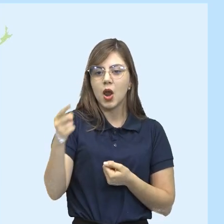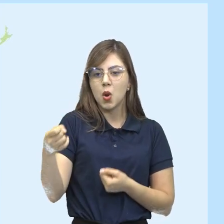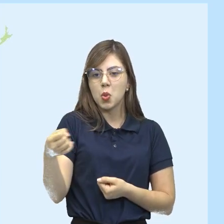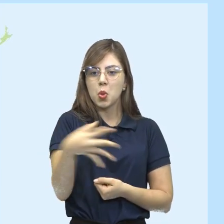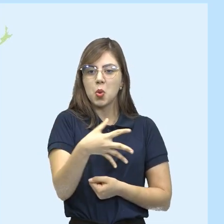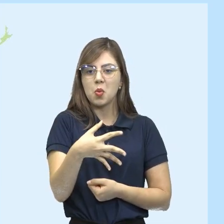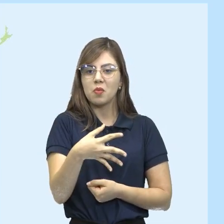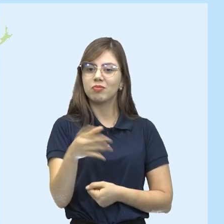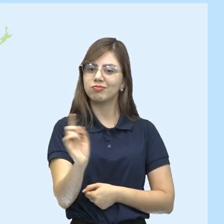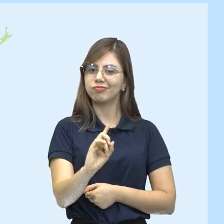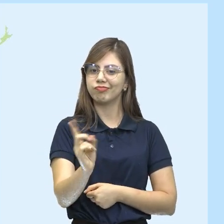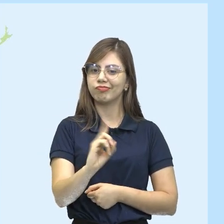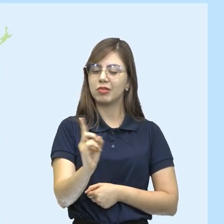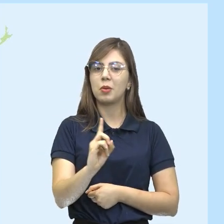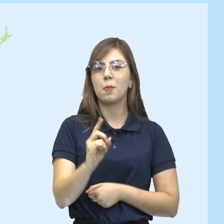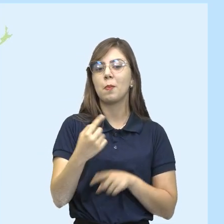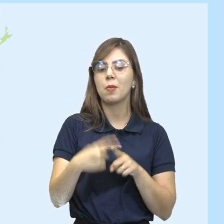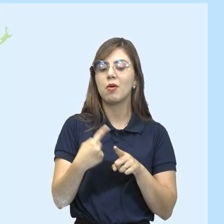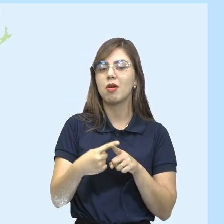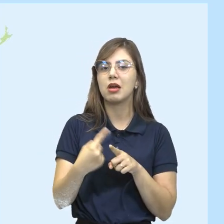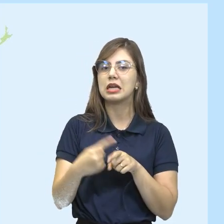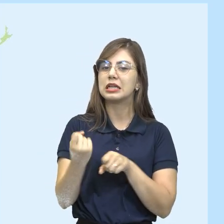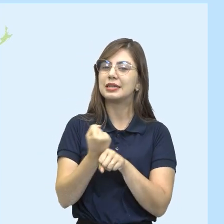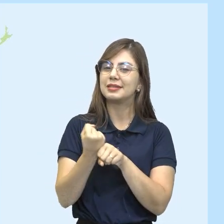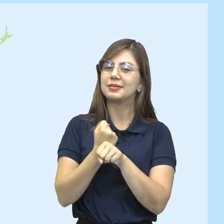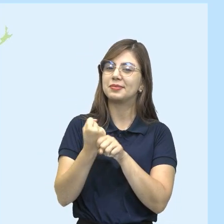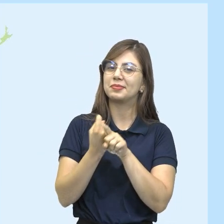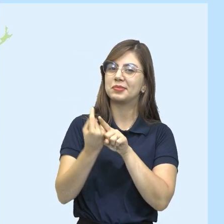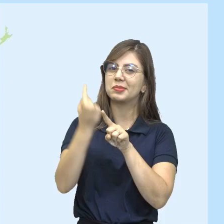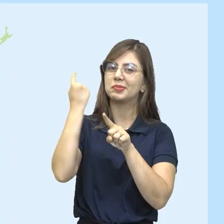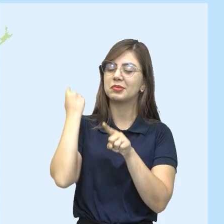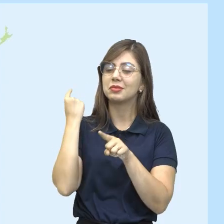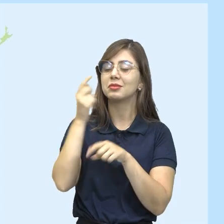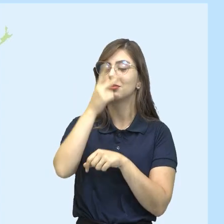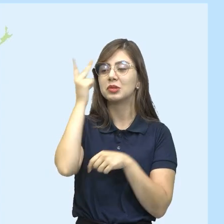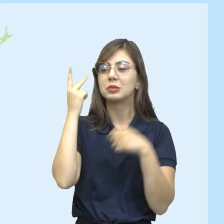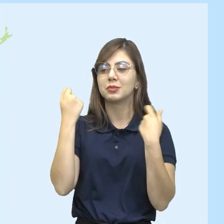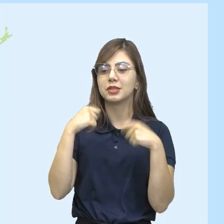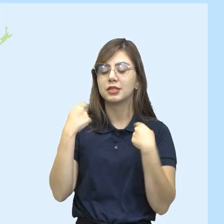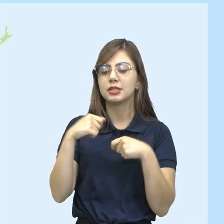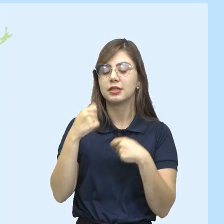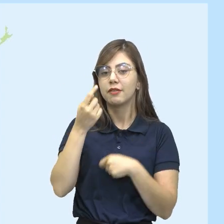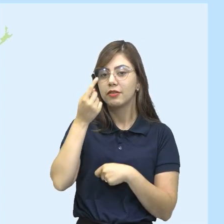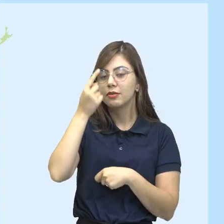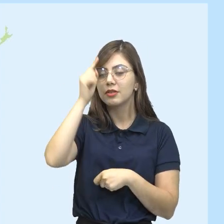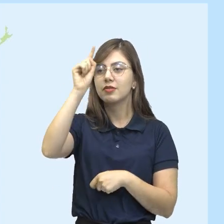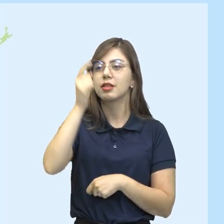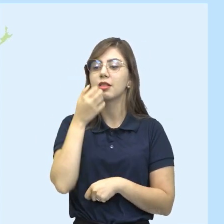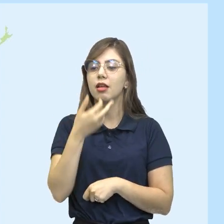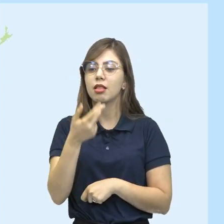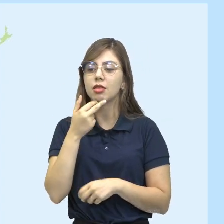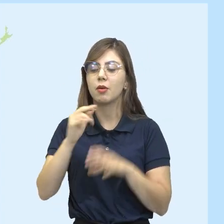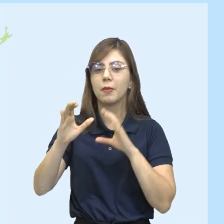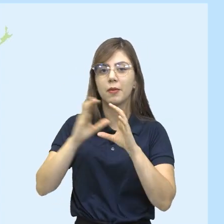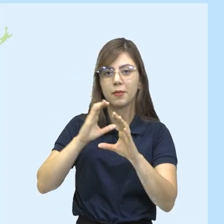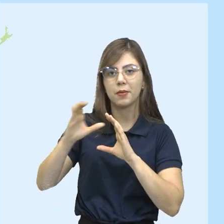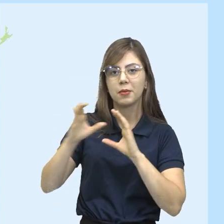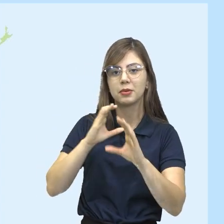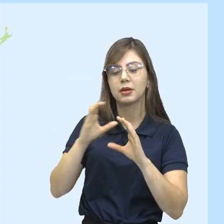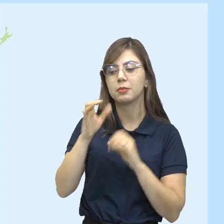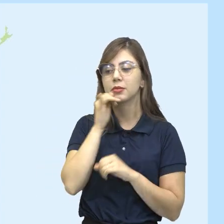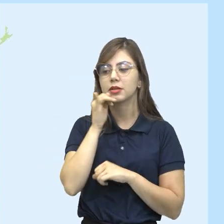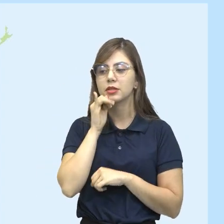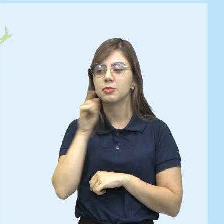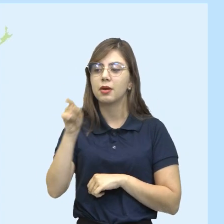as pessoas precisavam se comunicar, então elas precisavam de uma língua para que elas possam fazer aquela ponte, né, de uma pessoa que fala uma